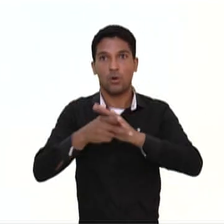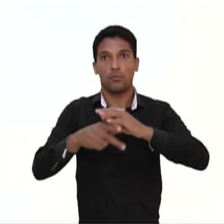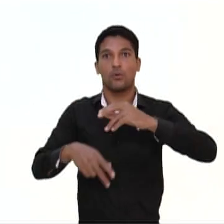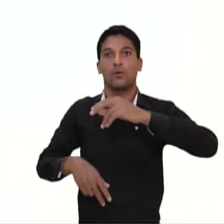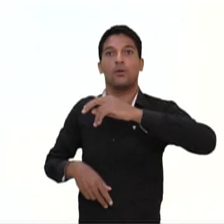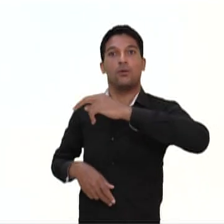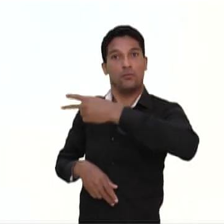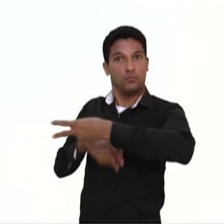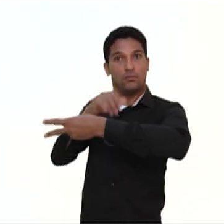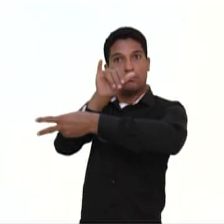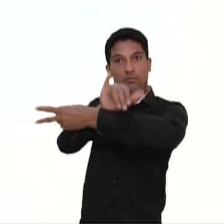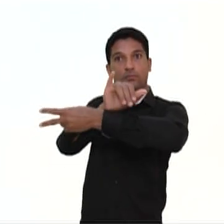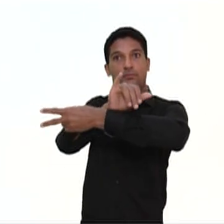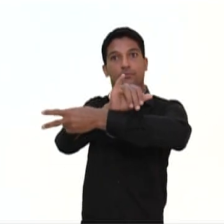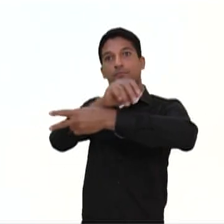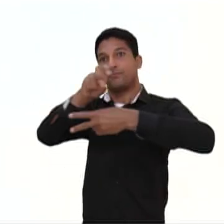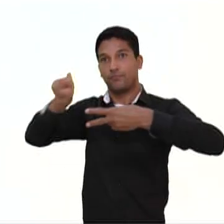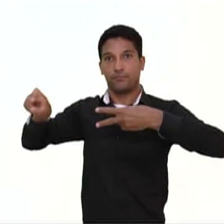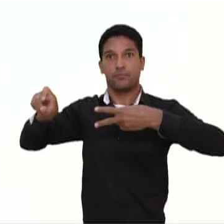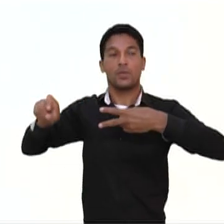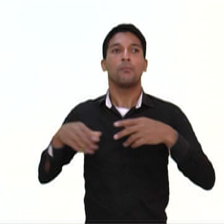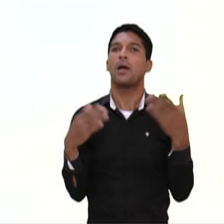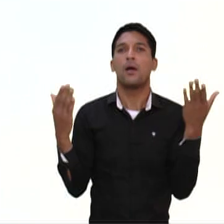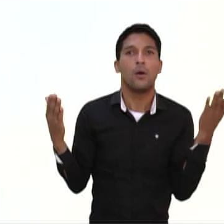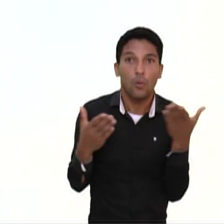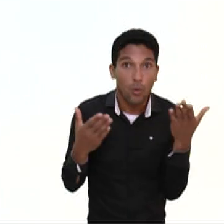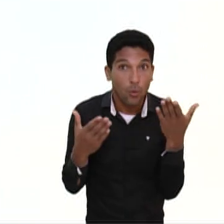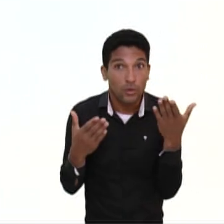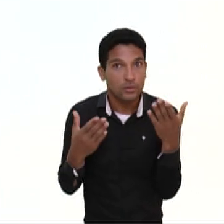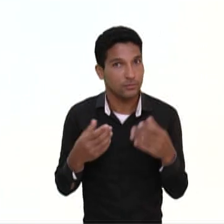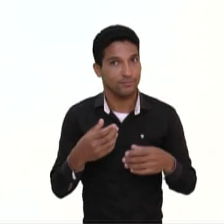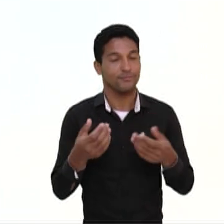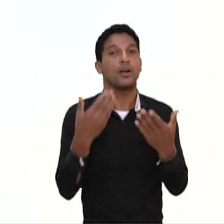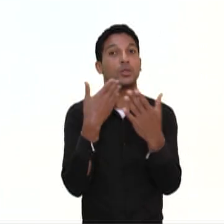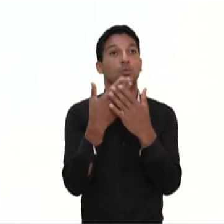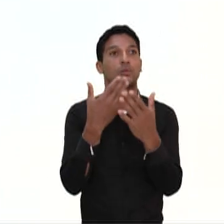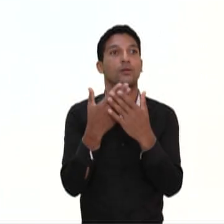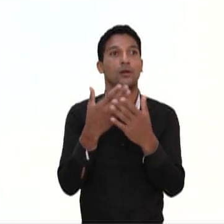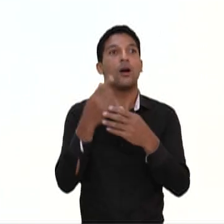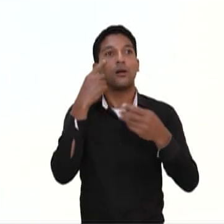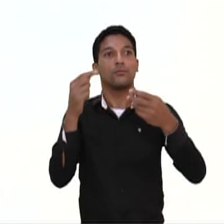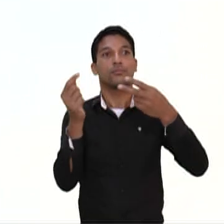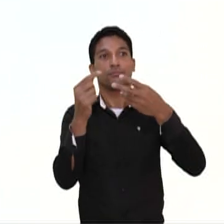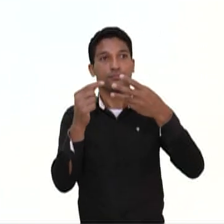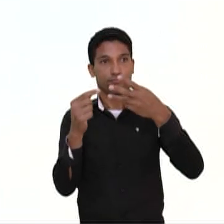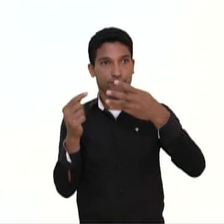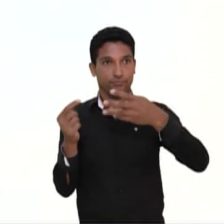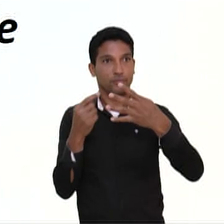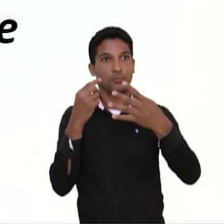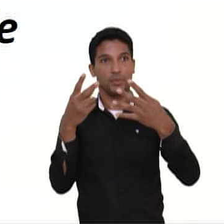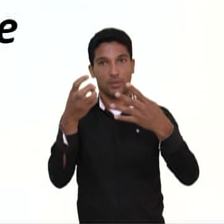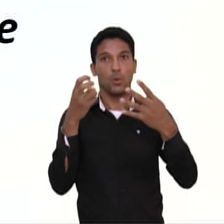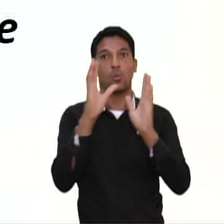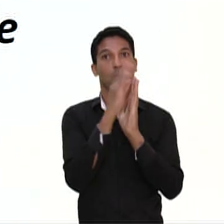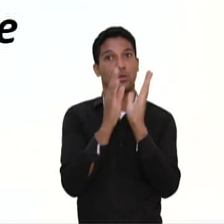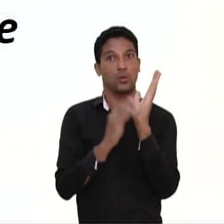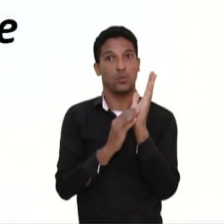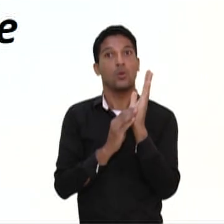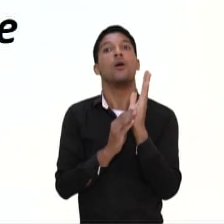da concavidade da parábola e interseção com o eixo y. A aula de hoje está mais carregadinha de conteúdo, tá